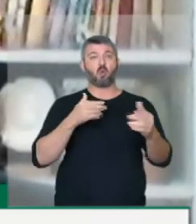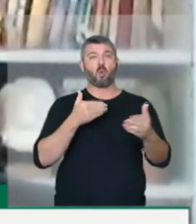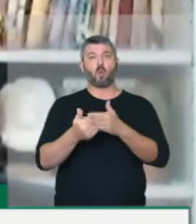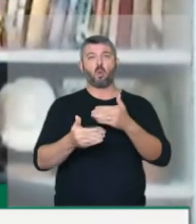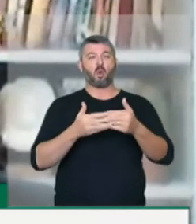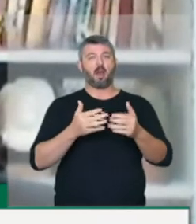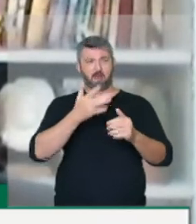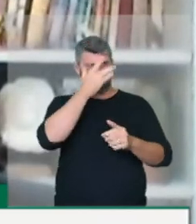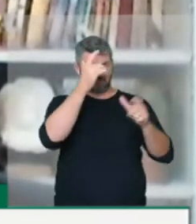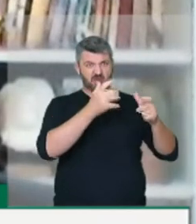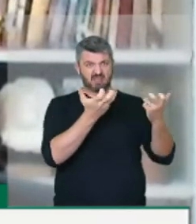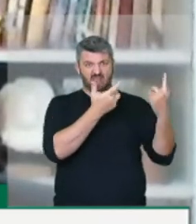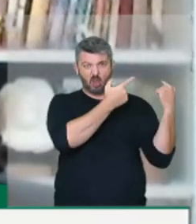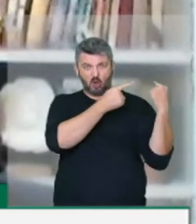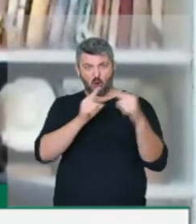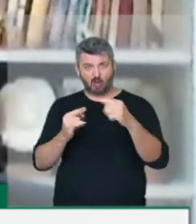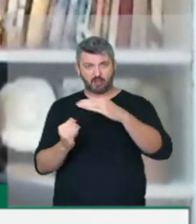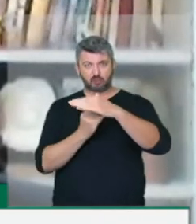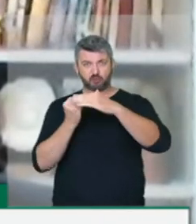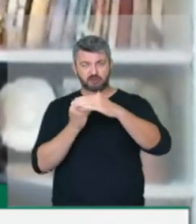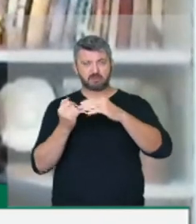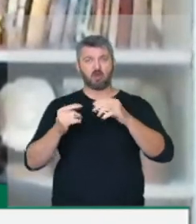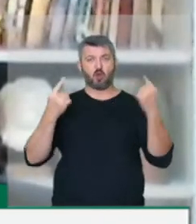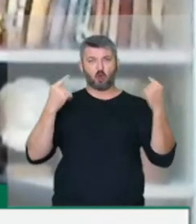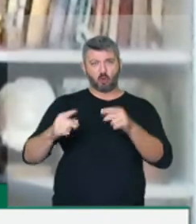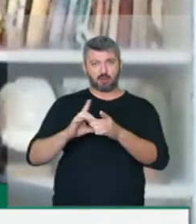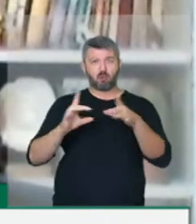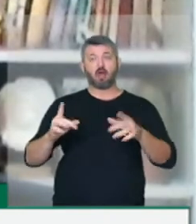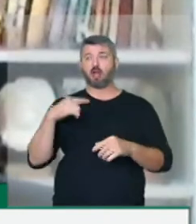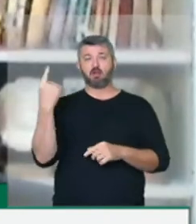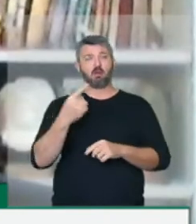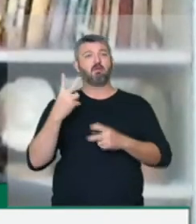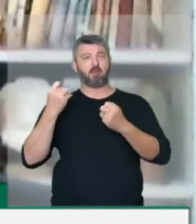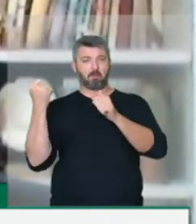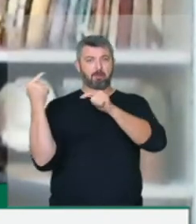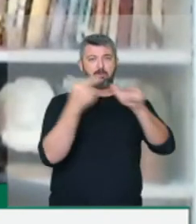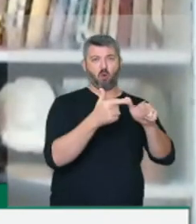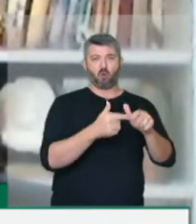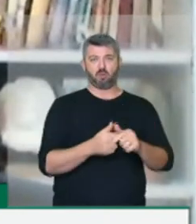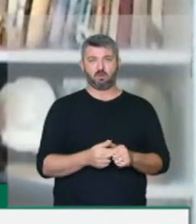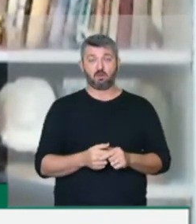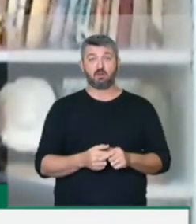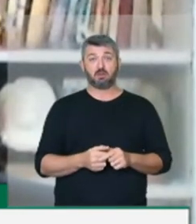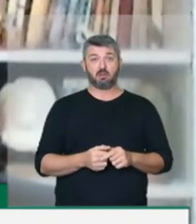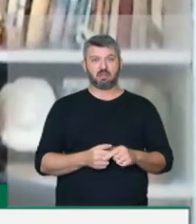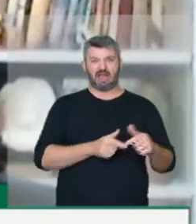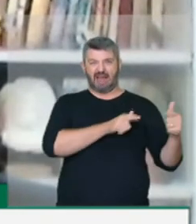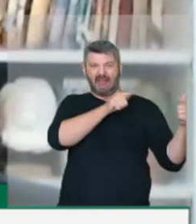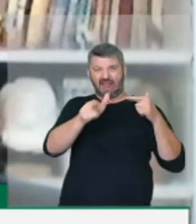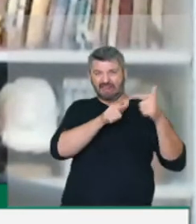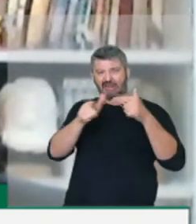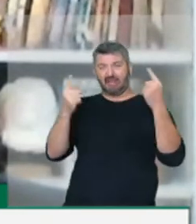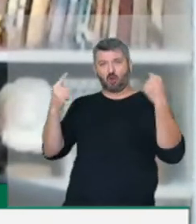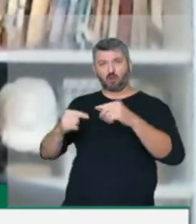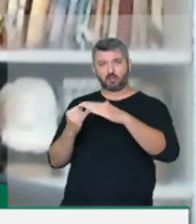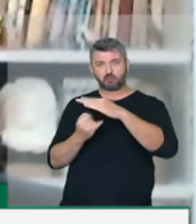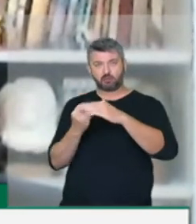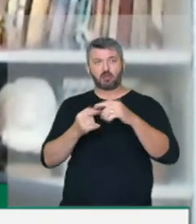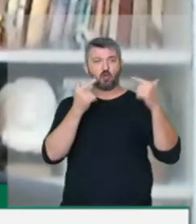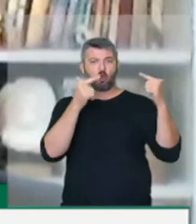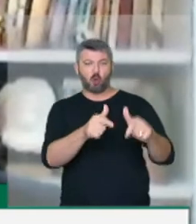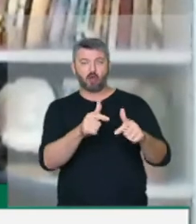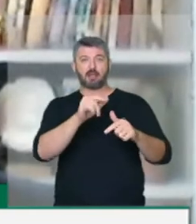um que se insurgir contra a ordem democrática no nosso país. A onda de ataques contra as instituições e contra a